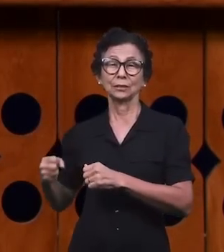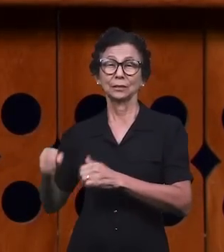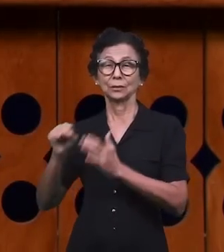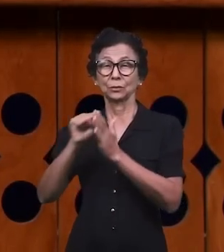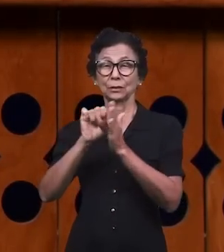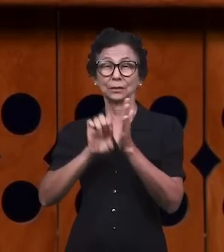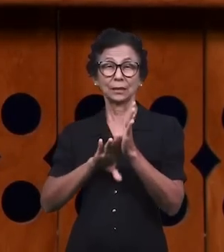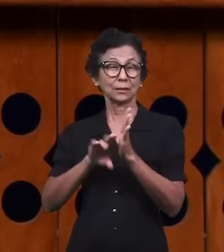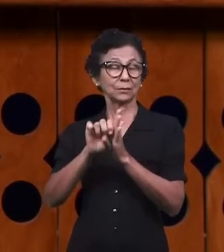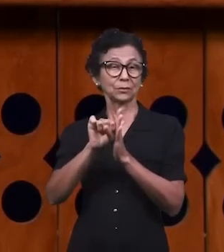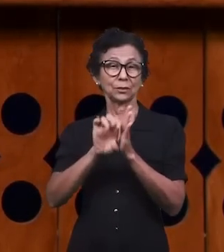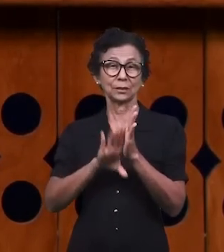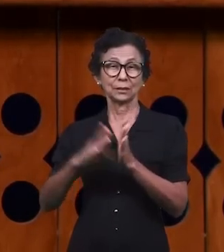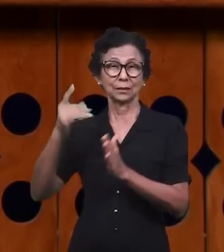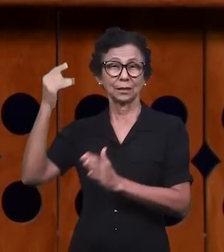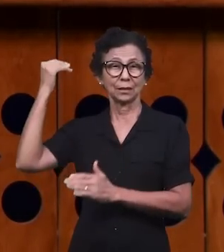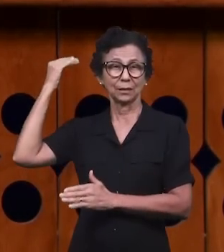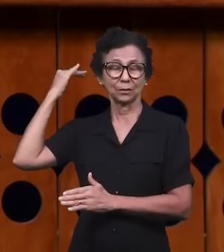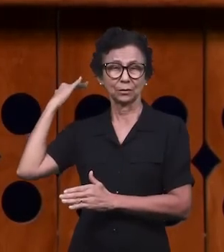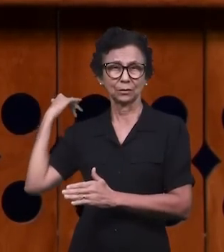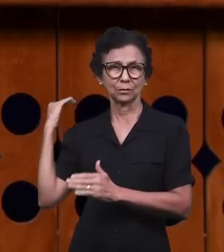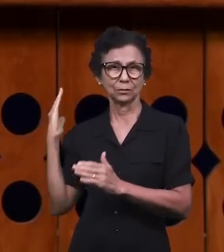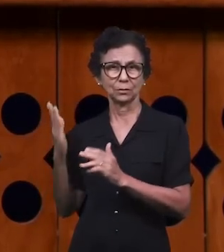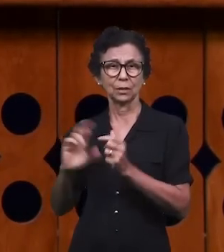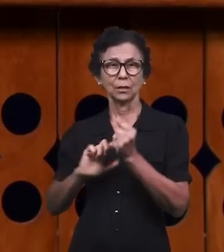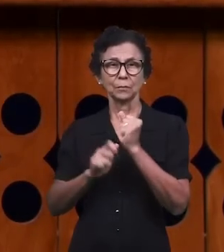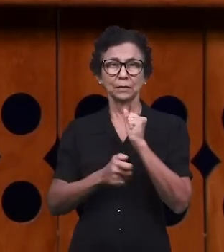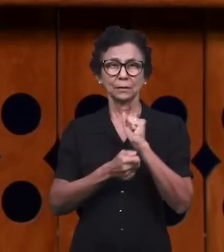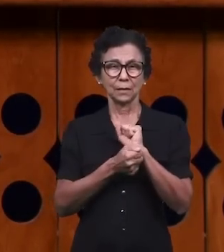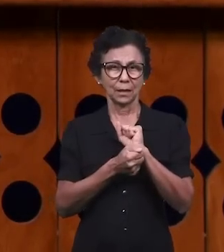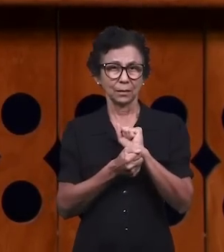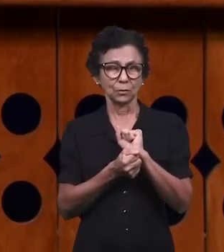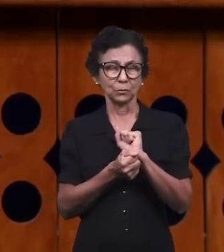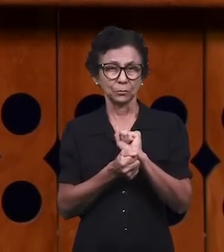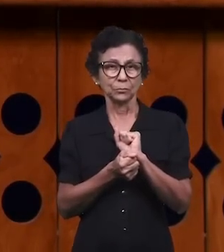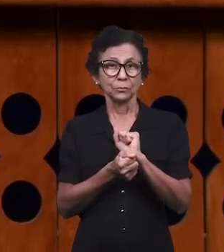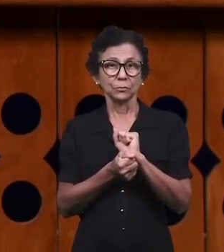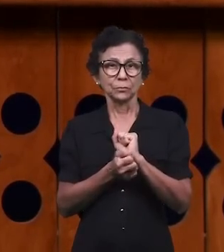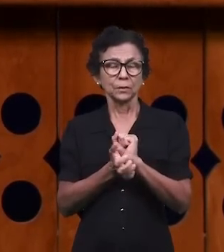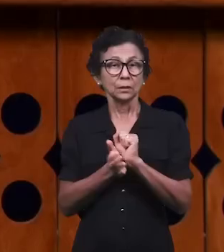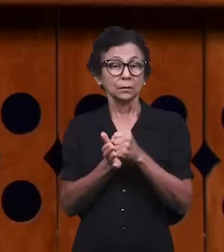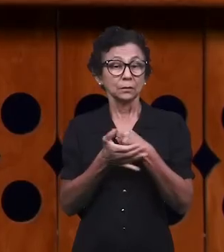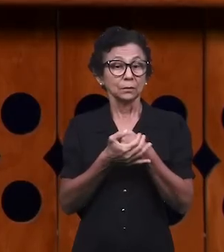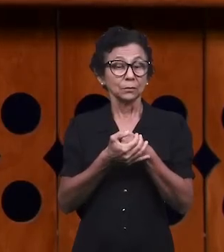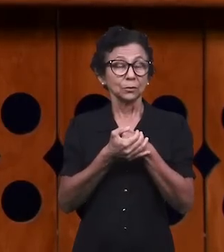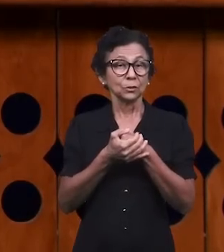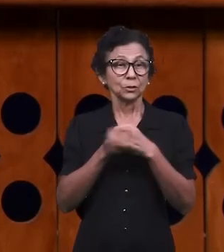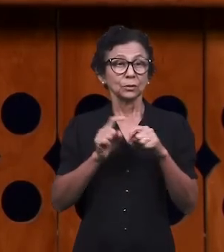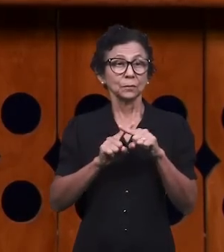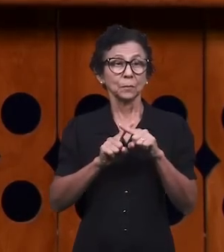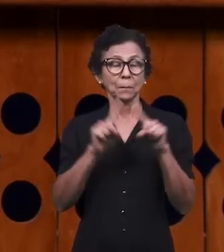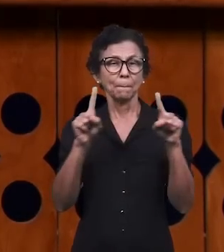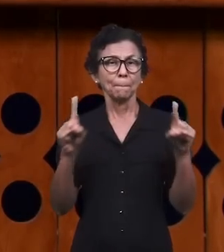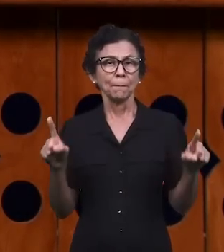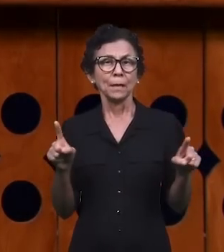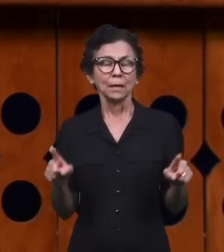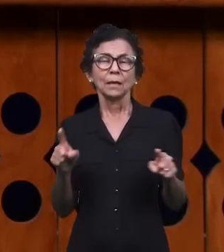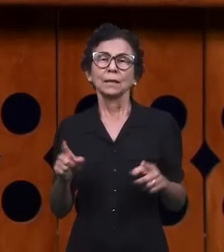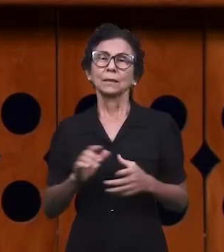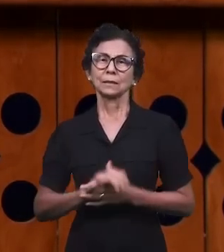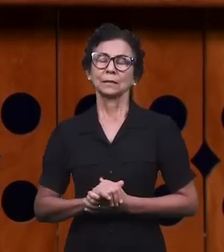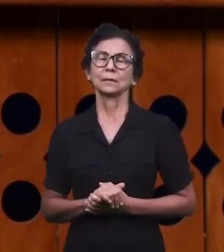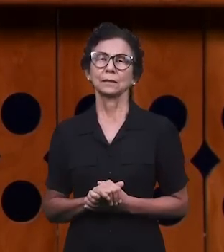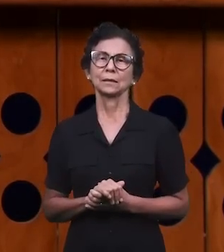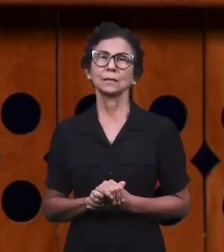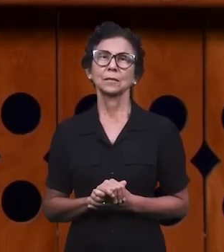séculos. Então, ele era um mistério que estava oculto. Mas a maior ilustração